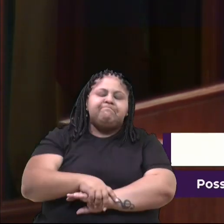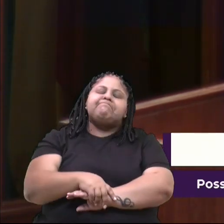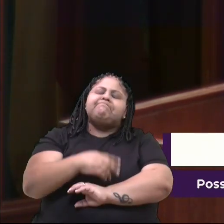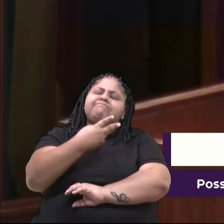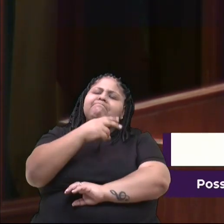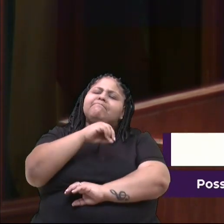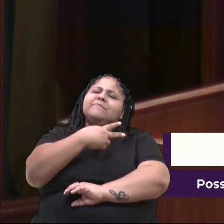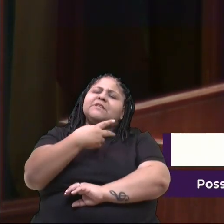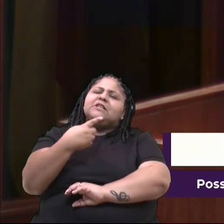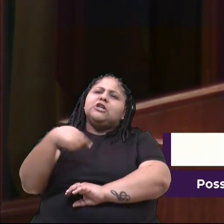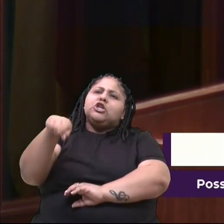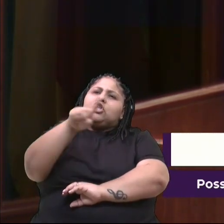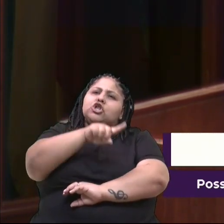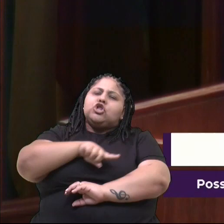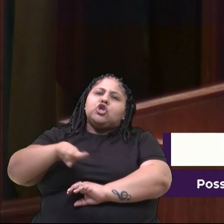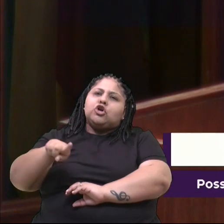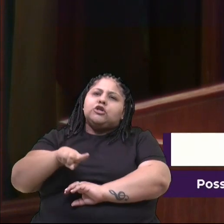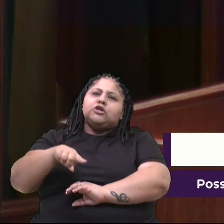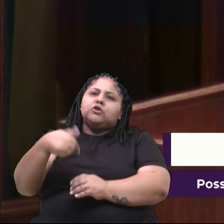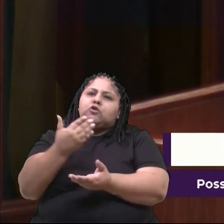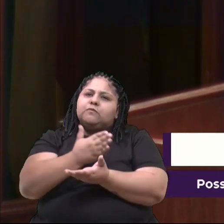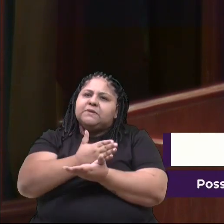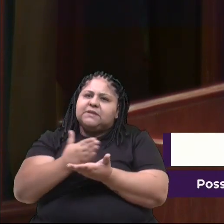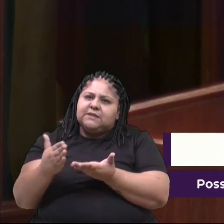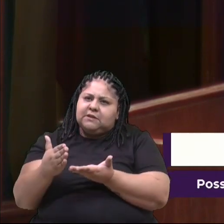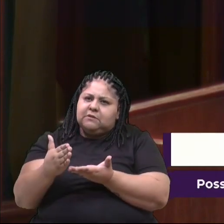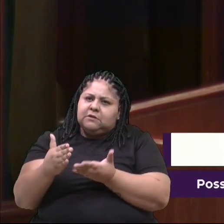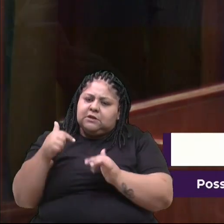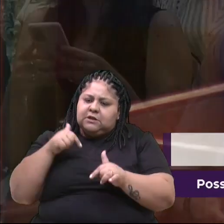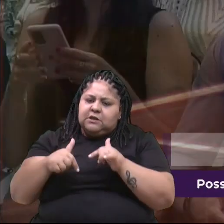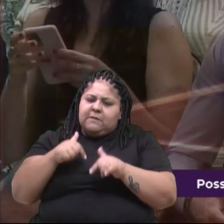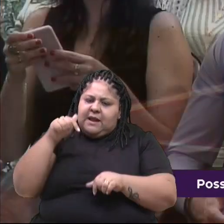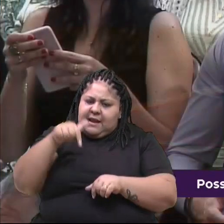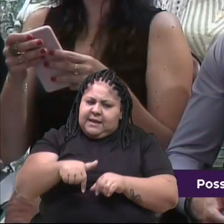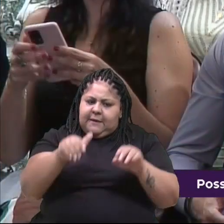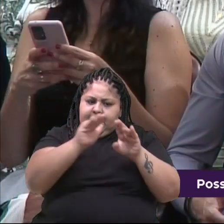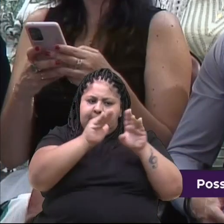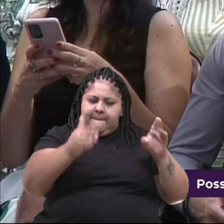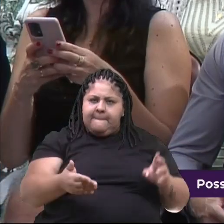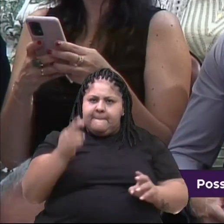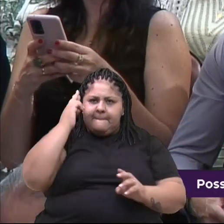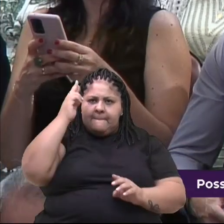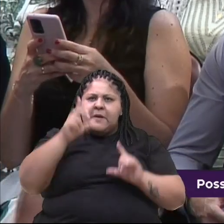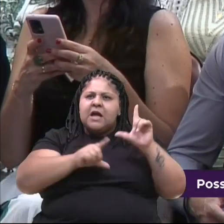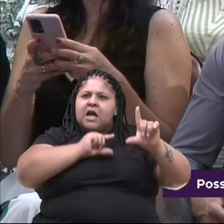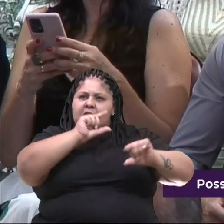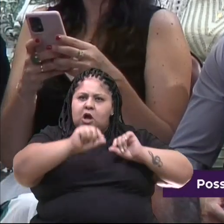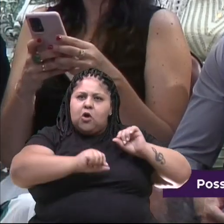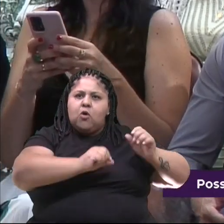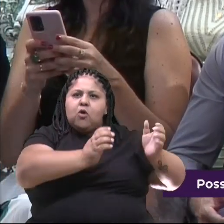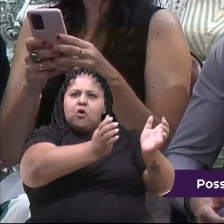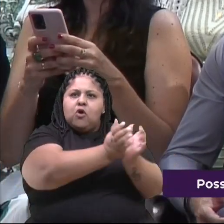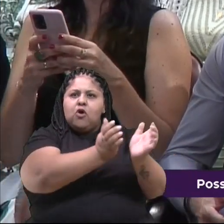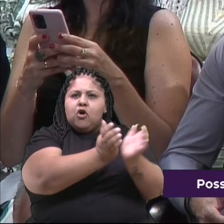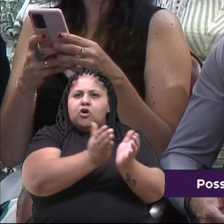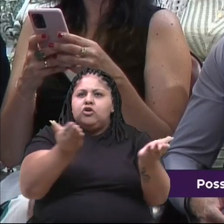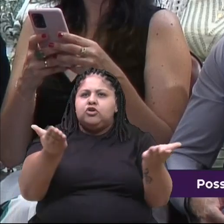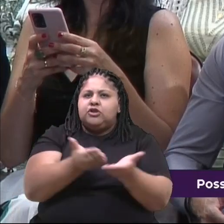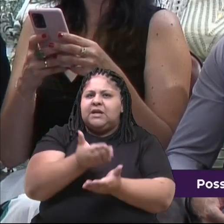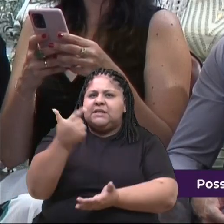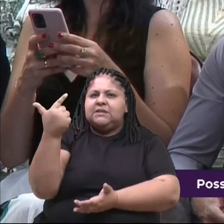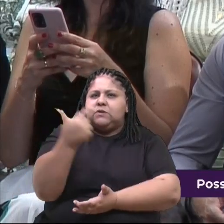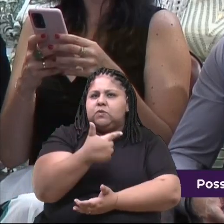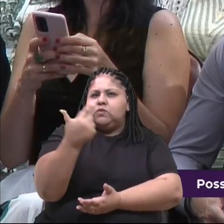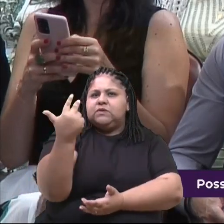2021, quando nós tomamos posse aqui nessa casa. Alguns colegas já em 2º, 3º,